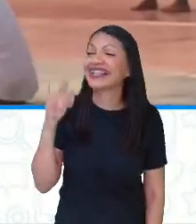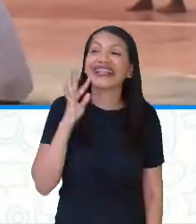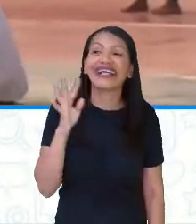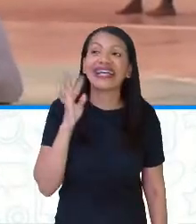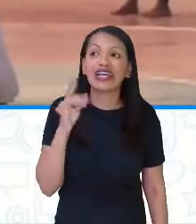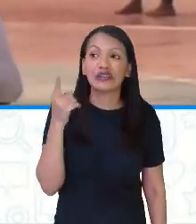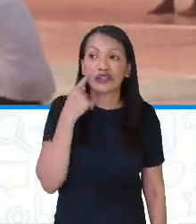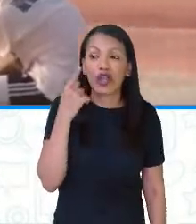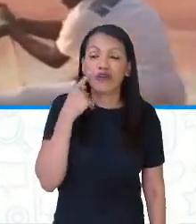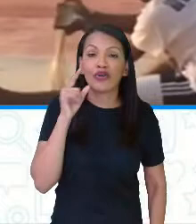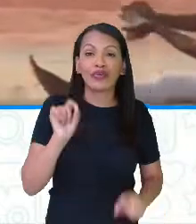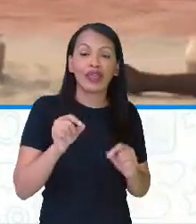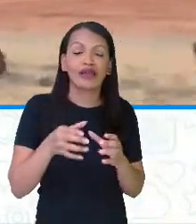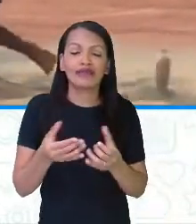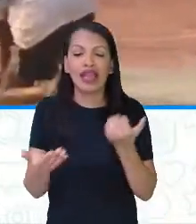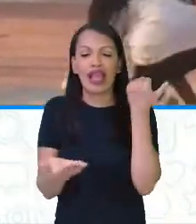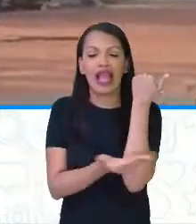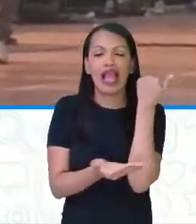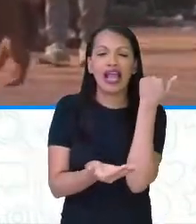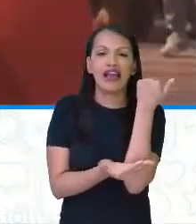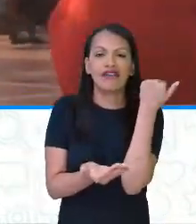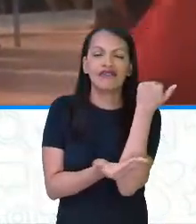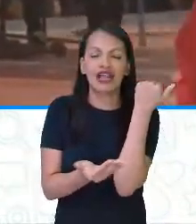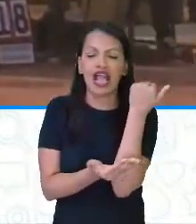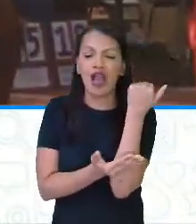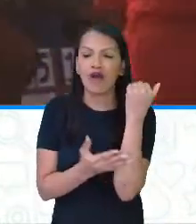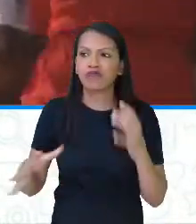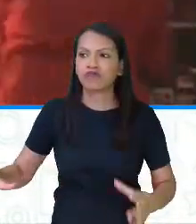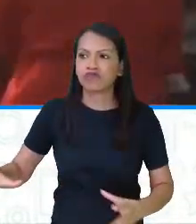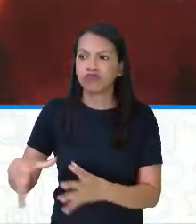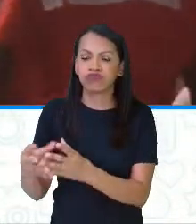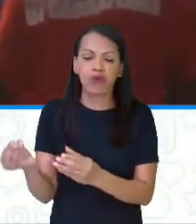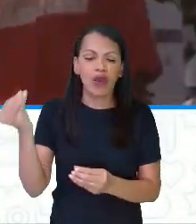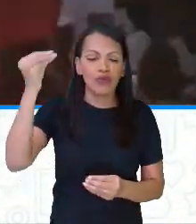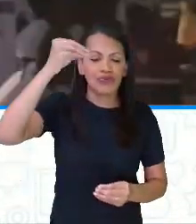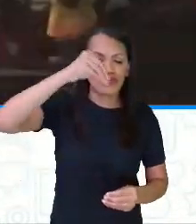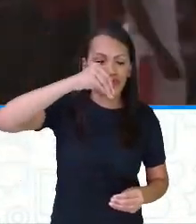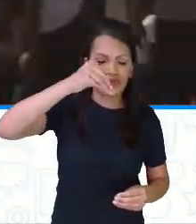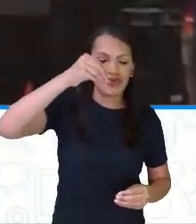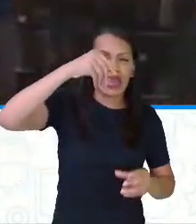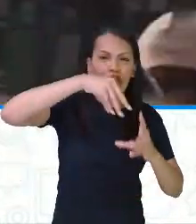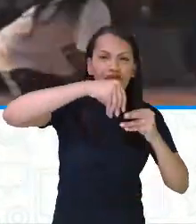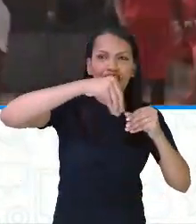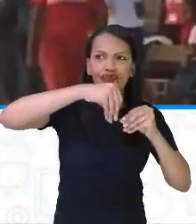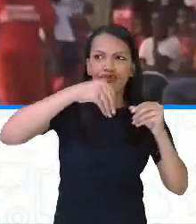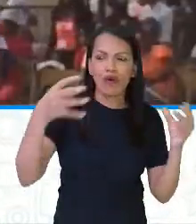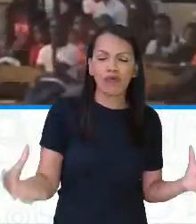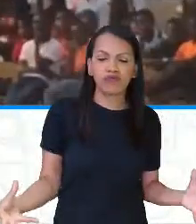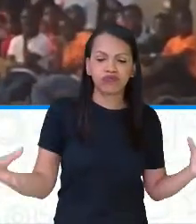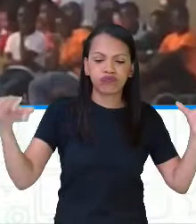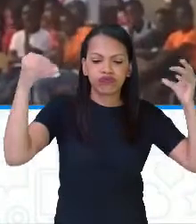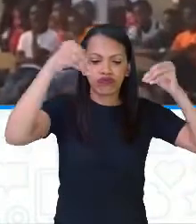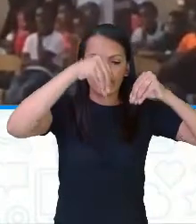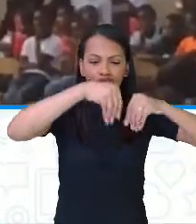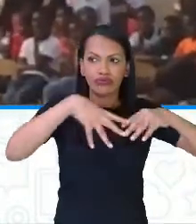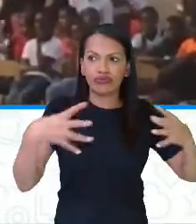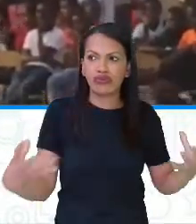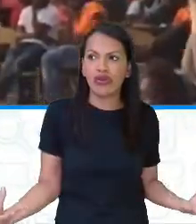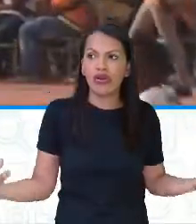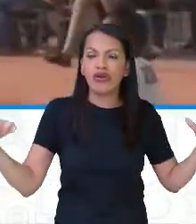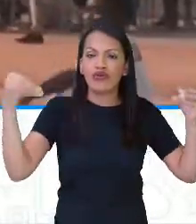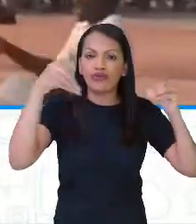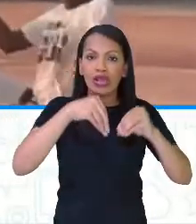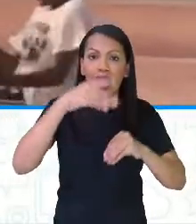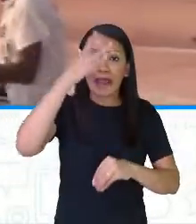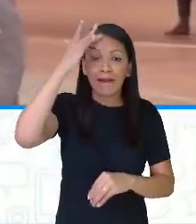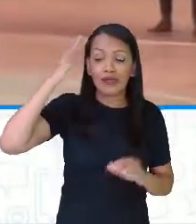enchendo a garrafinha de areia, e tem um grupo que tá lá de fora que tá jogando uma bolinha para tirar esse pessoal que tá, acertar nesse pessoal